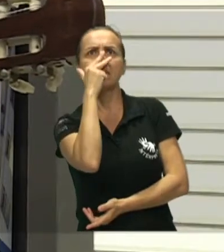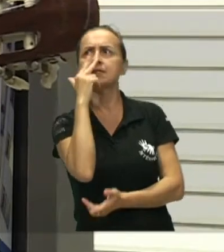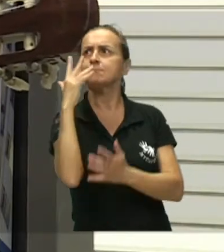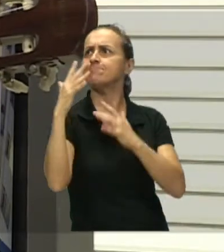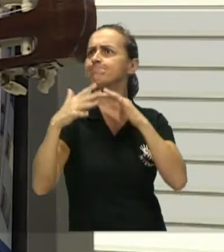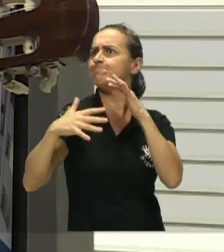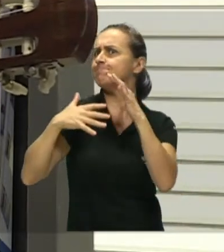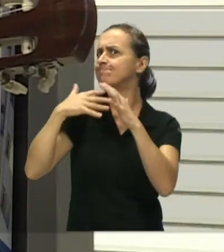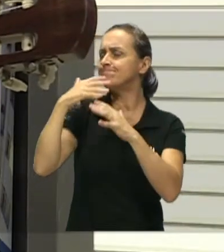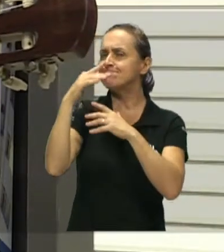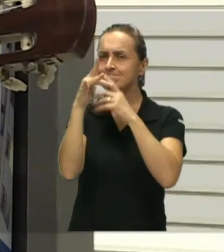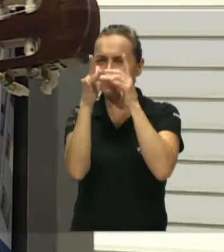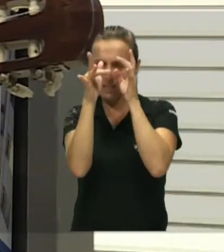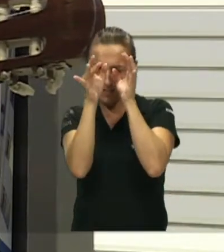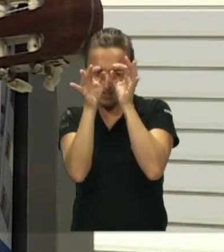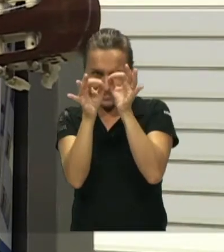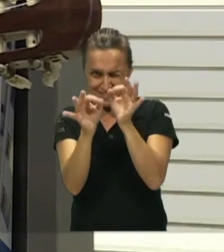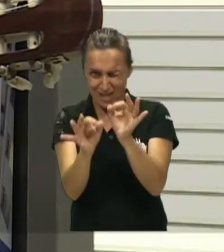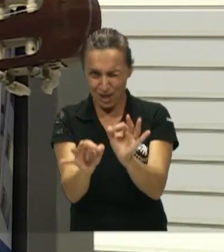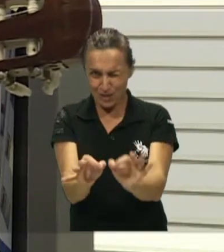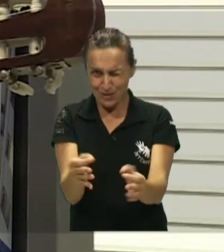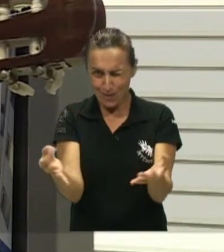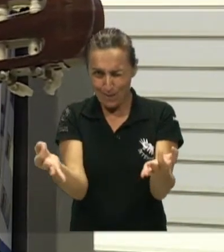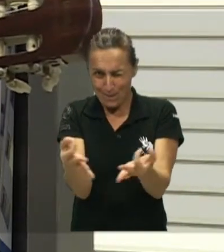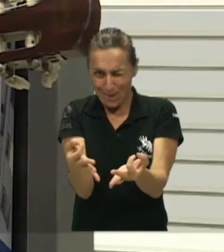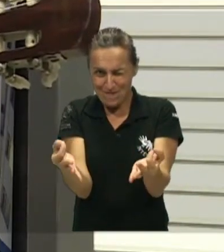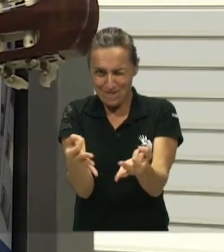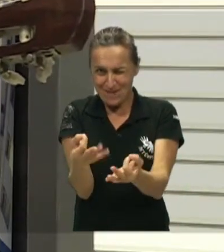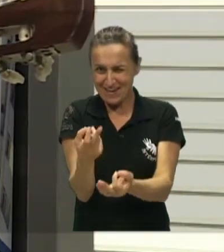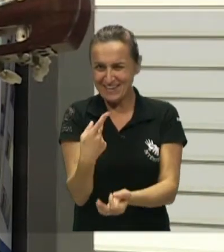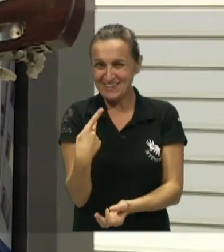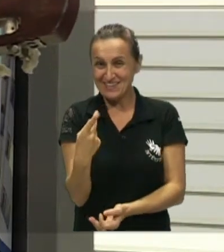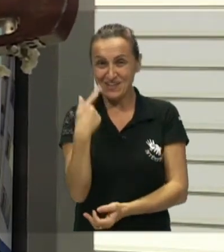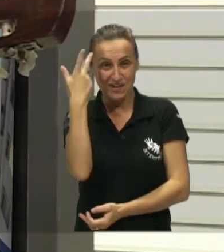no ventre da nossa história.